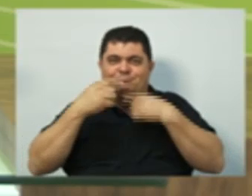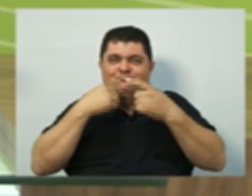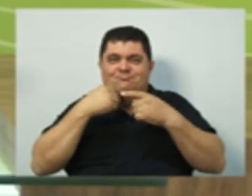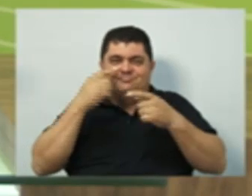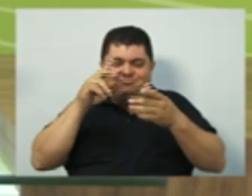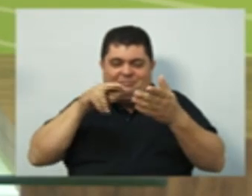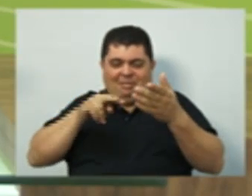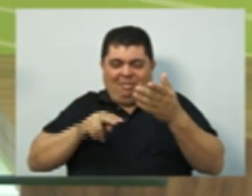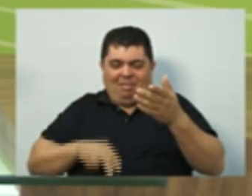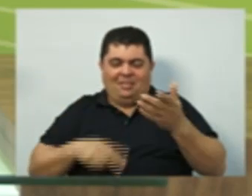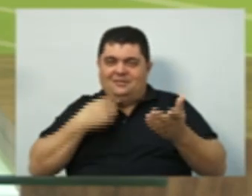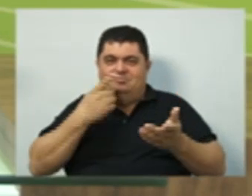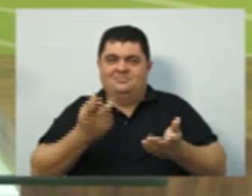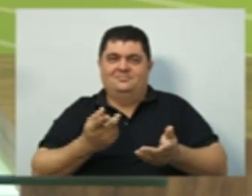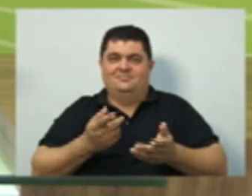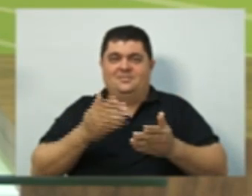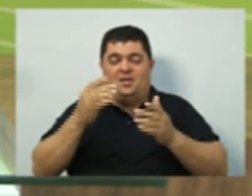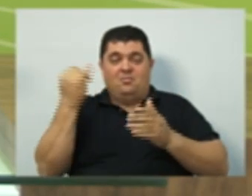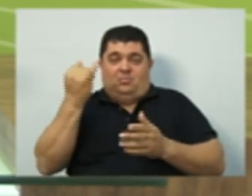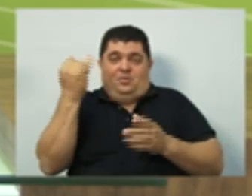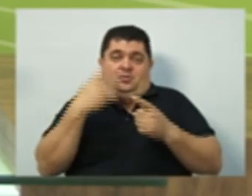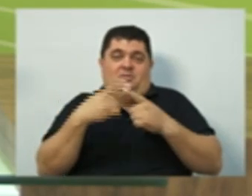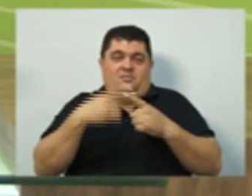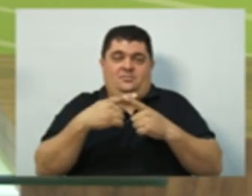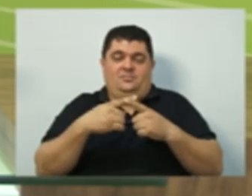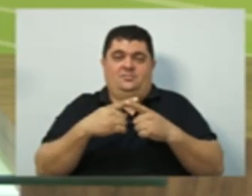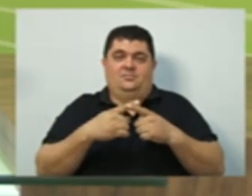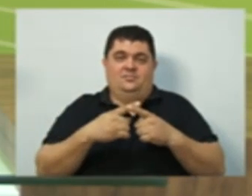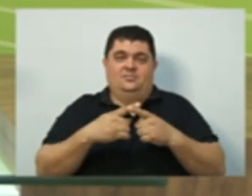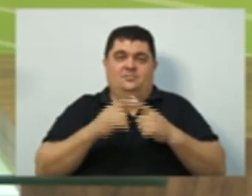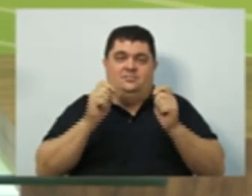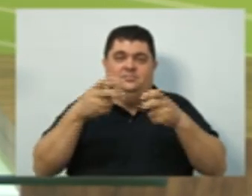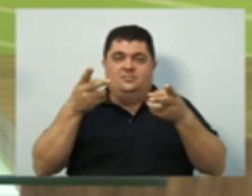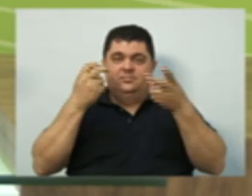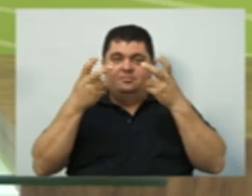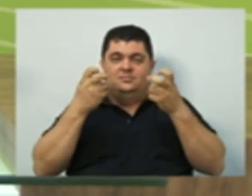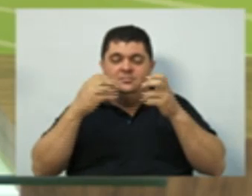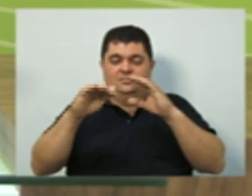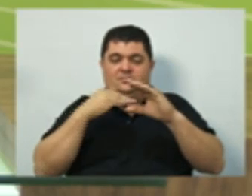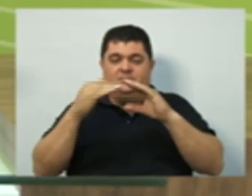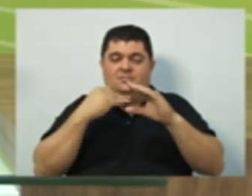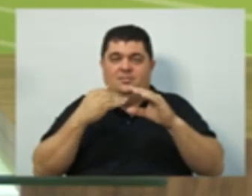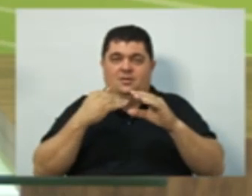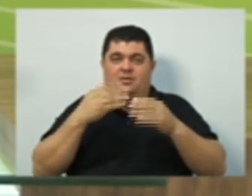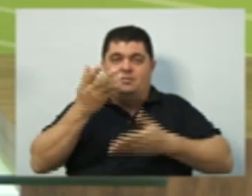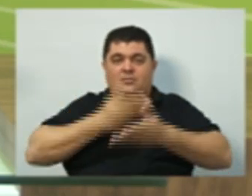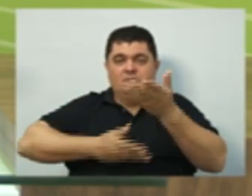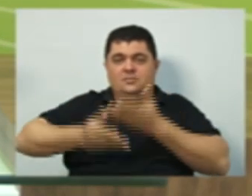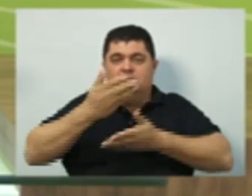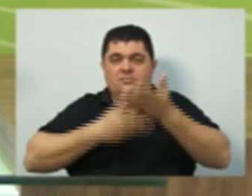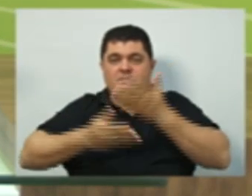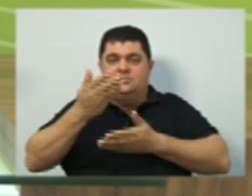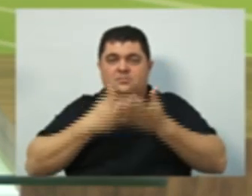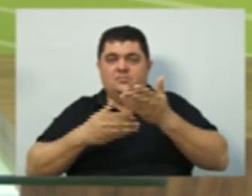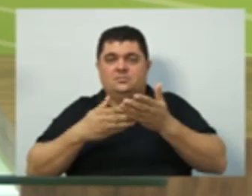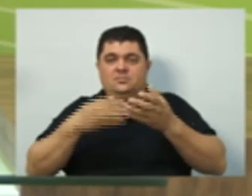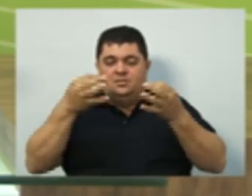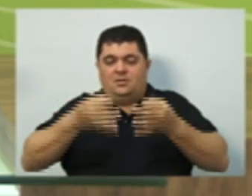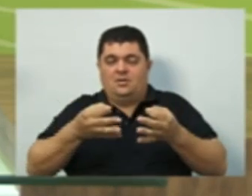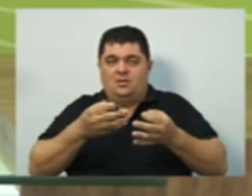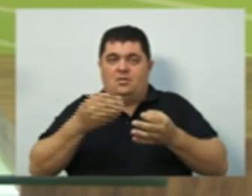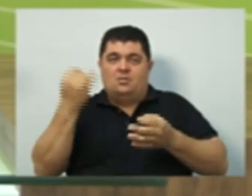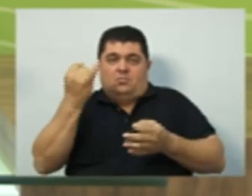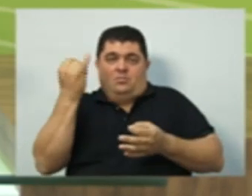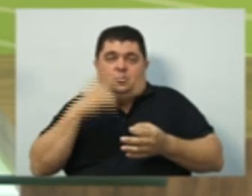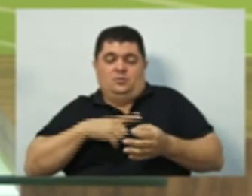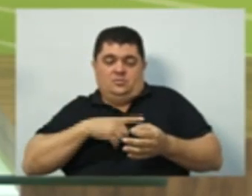mais de acompanhar, mas isso é importante porque, como vocês podem perceber, a interação de vocês torna-se essencial, mesmo que a gente não acerte. O importante é que